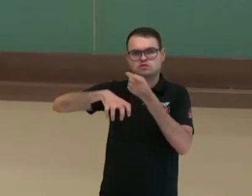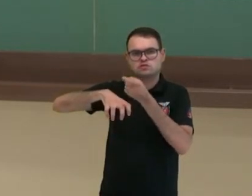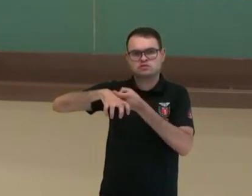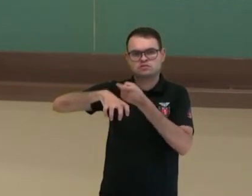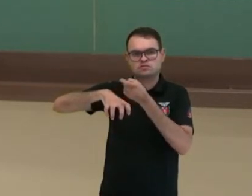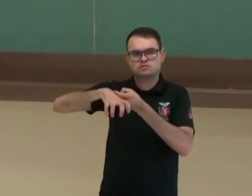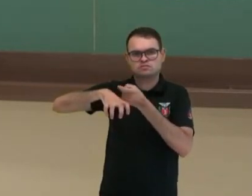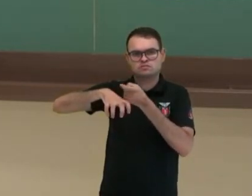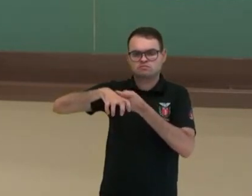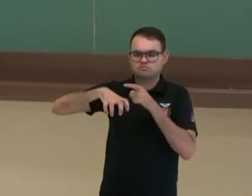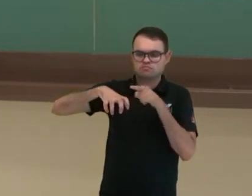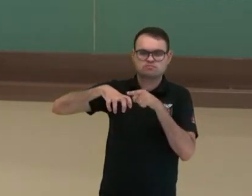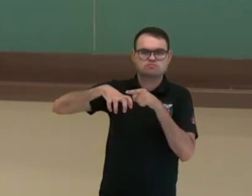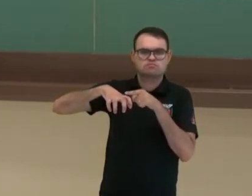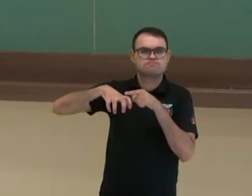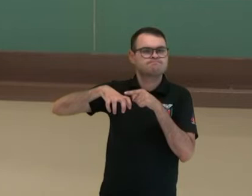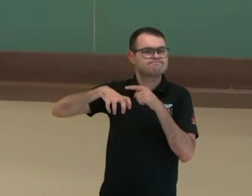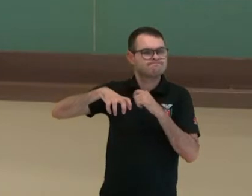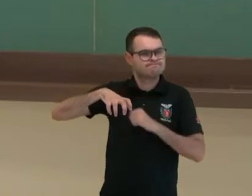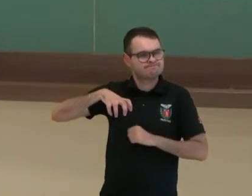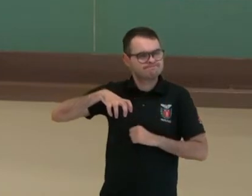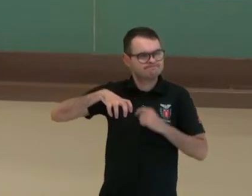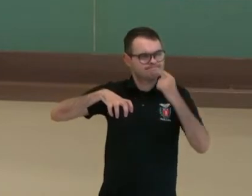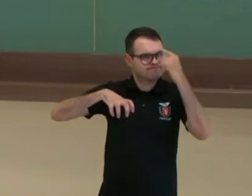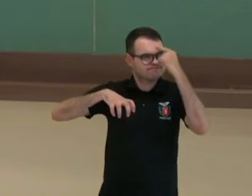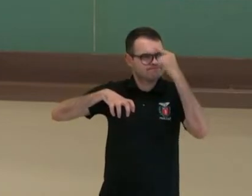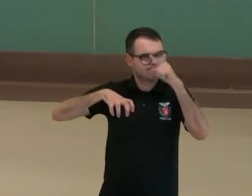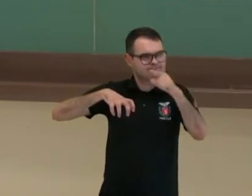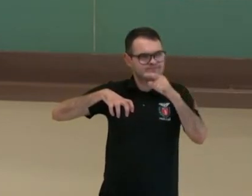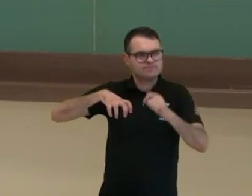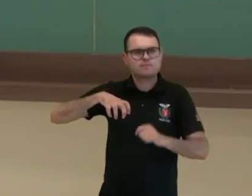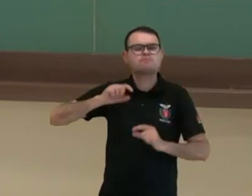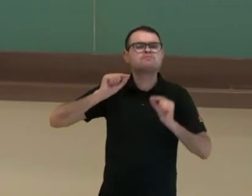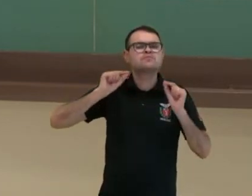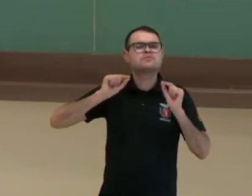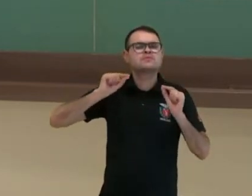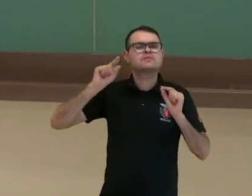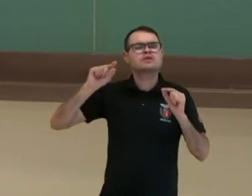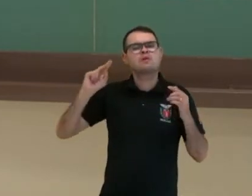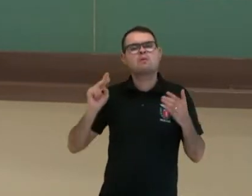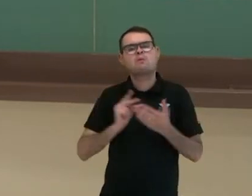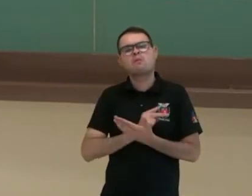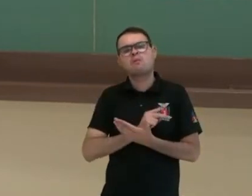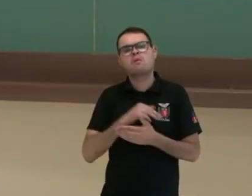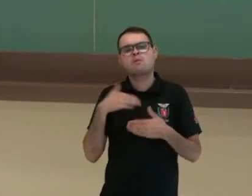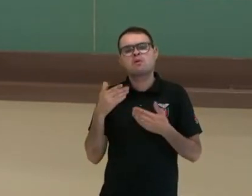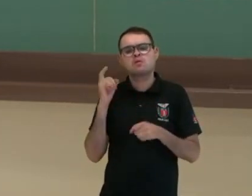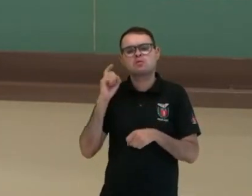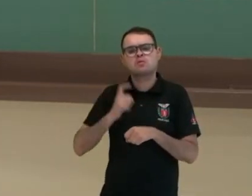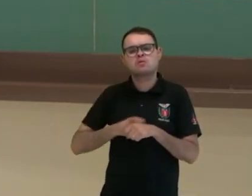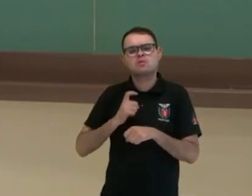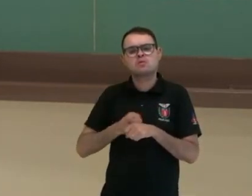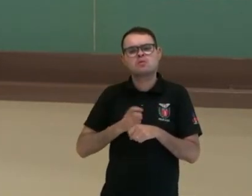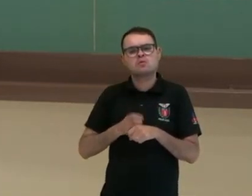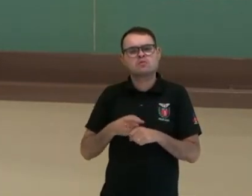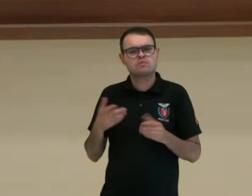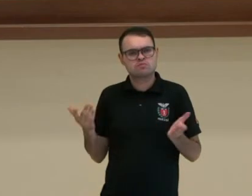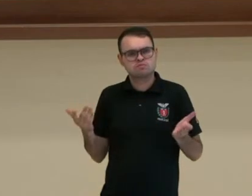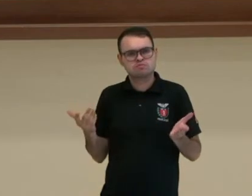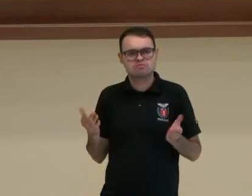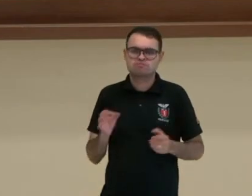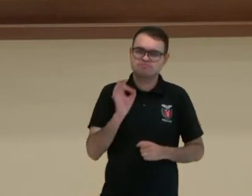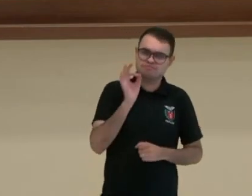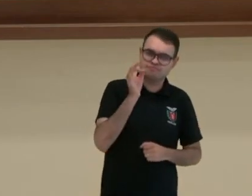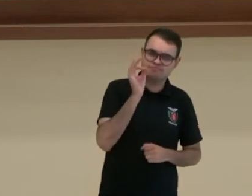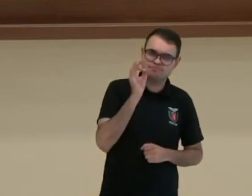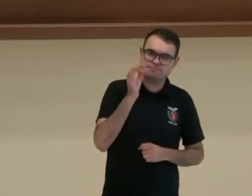sabe o que ela formou? Pense comigo. O que será que aconteceu quando ela endureceu? Isso